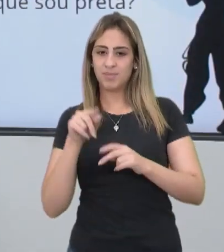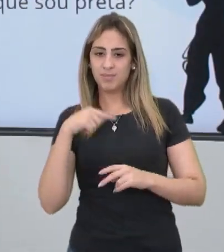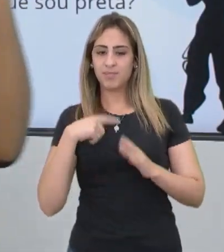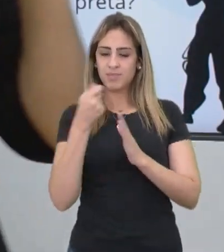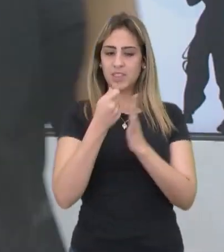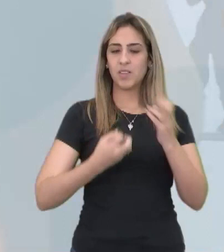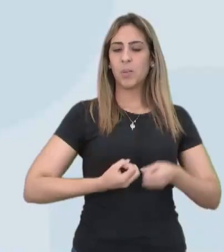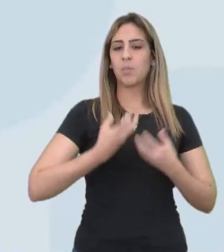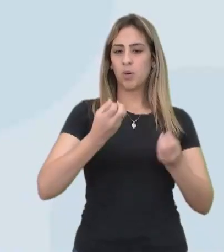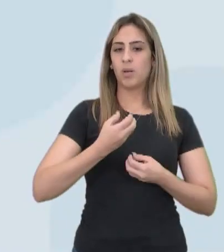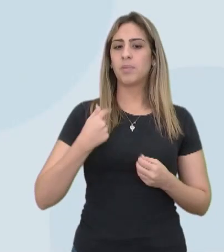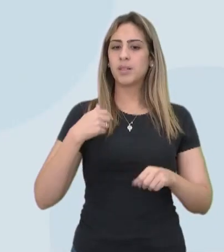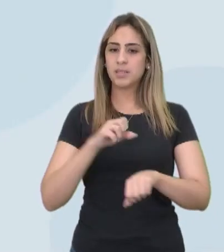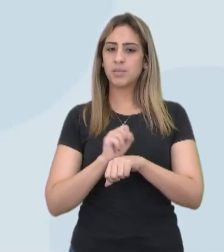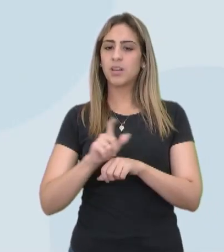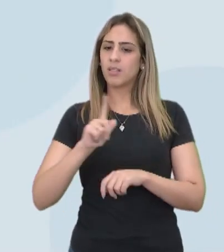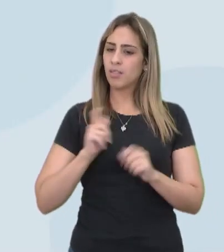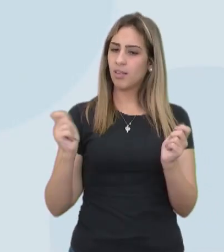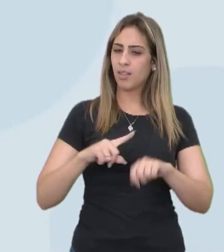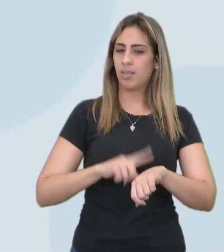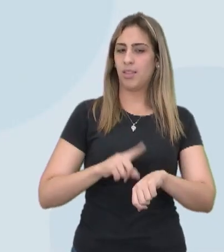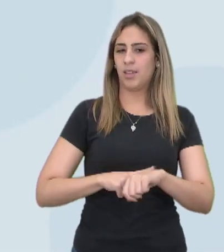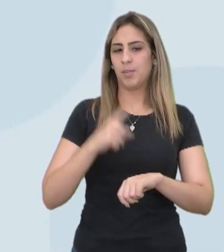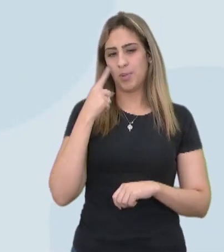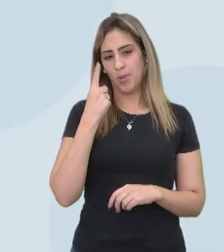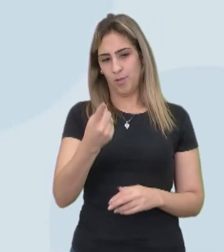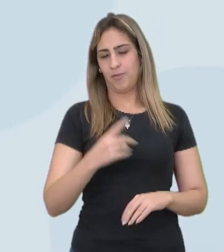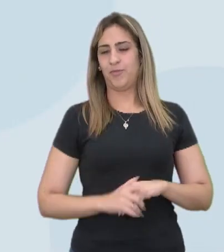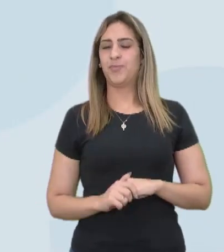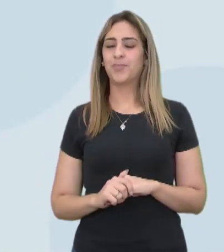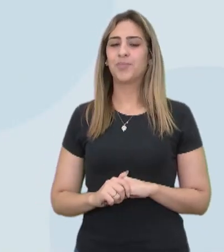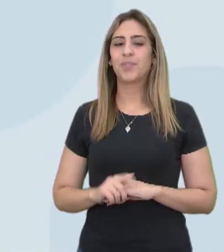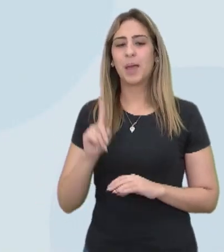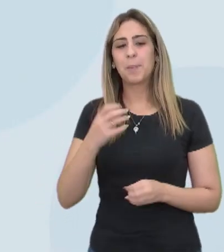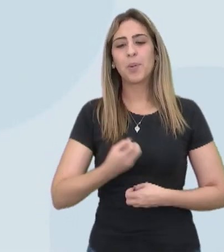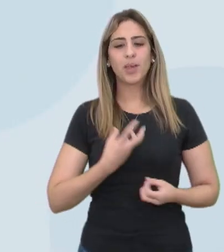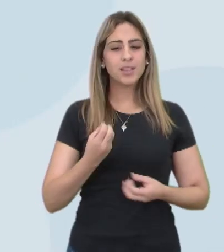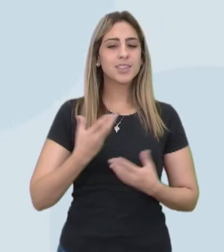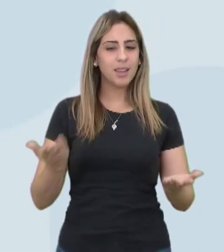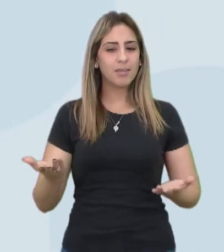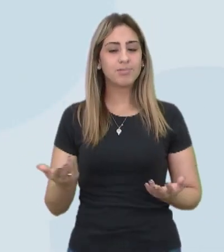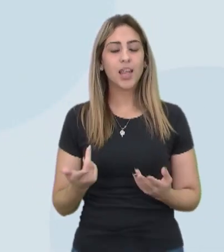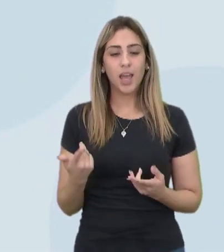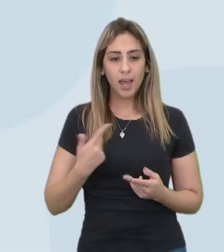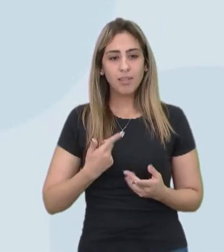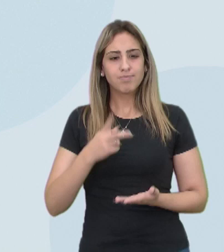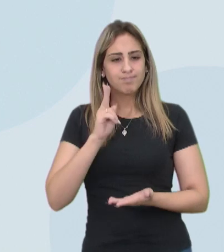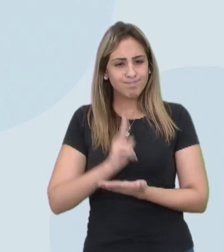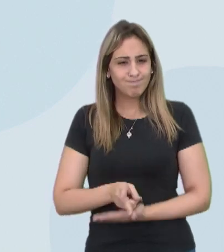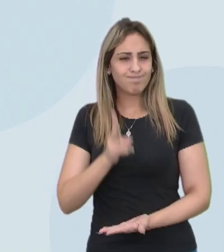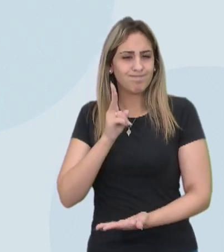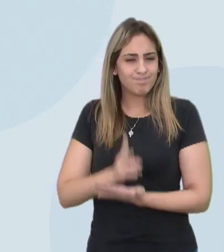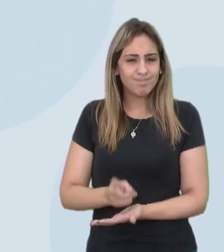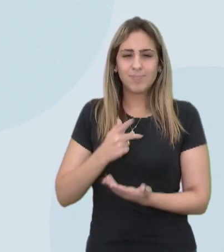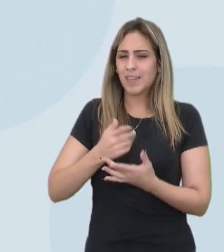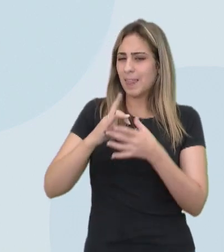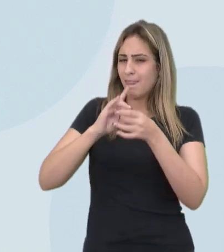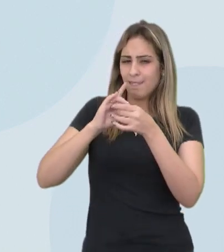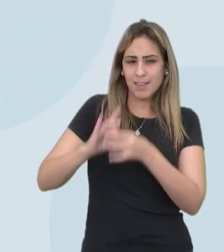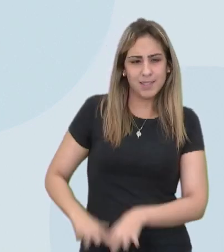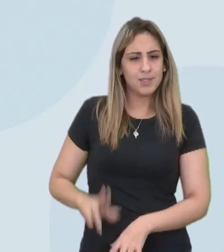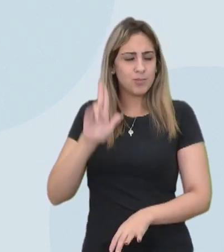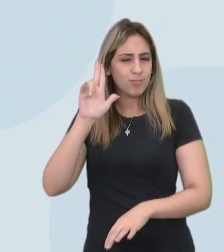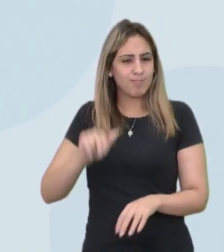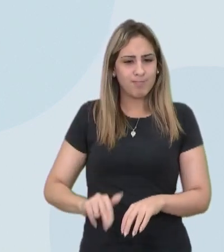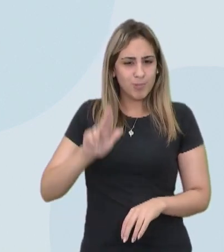um poema. Eu espero que dê tempo, vamos lá. Então, fiz essa poesia aí. Resisto, insisto e não